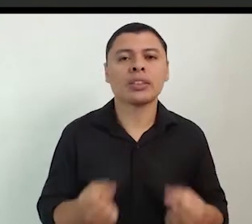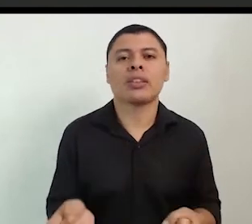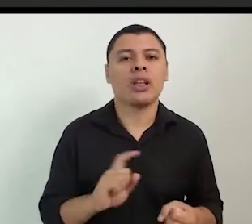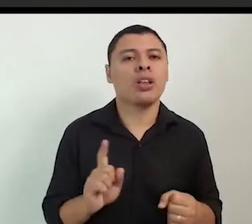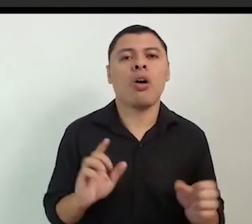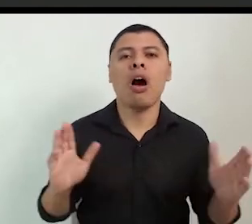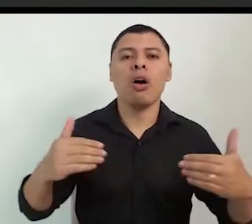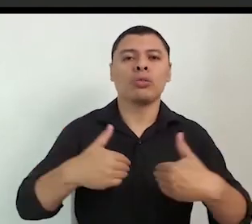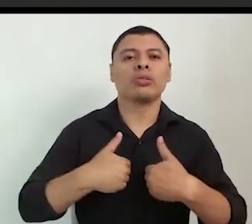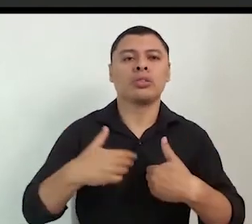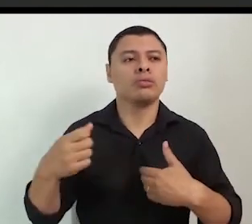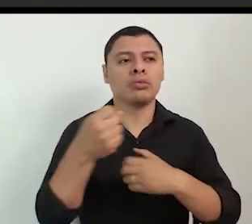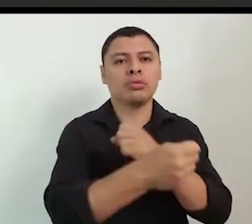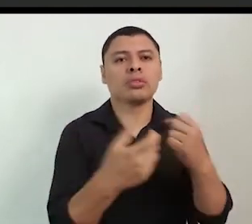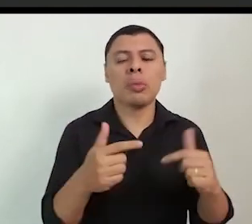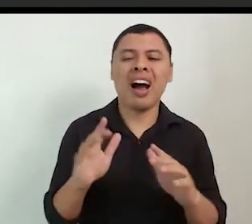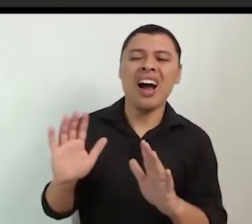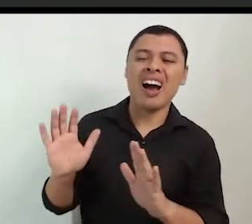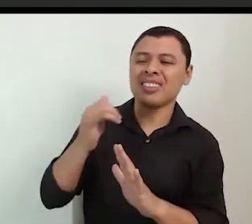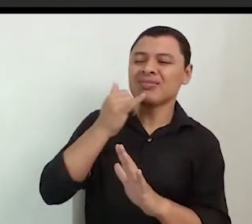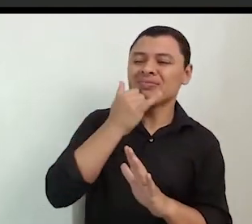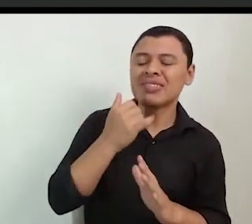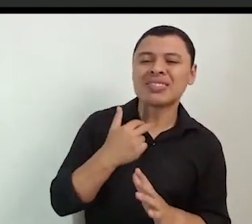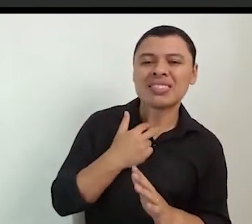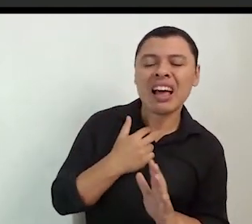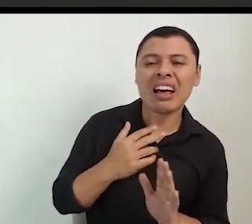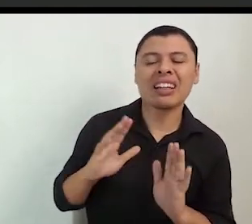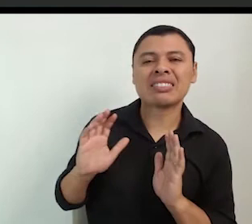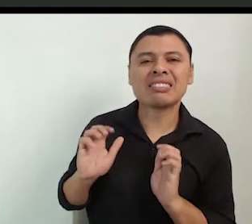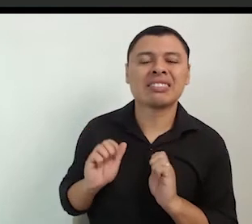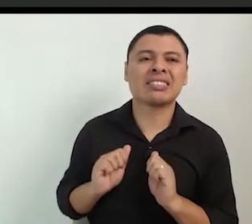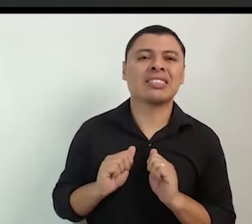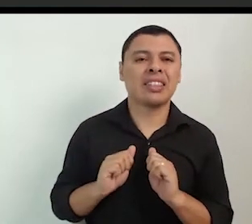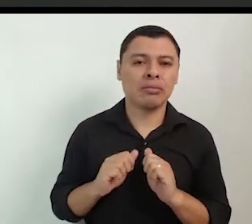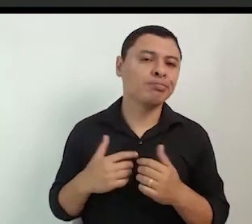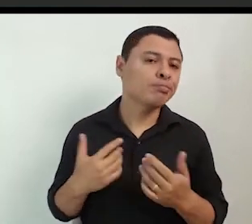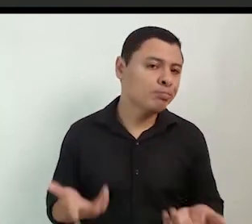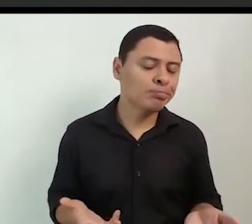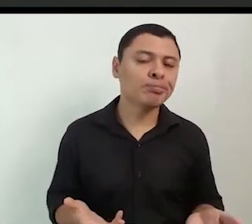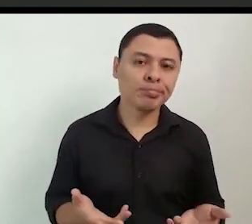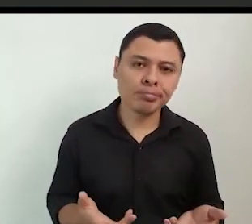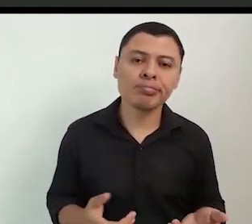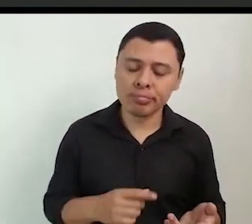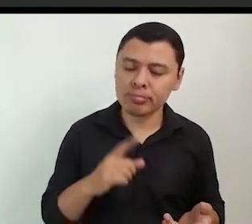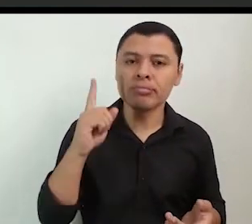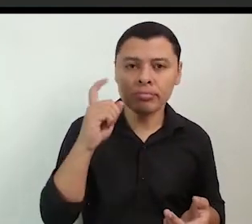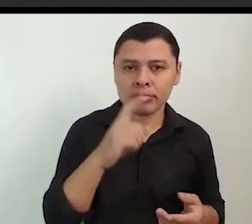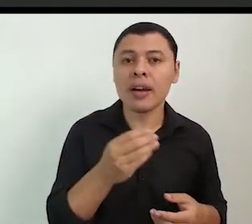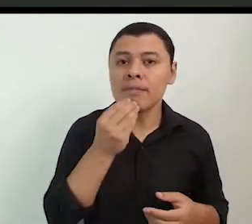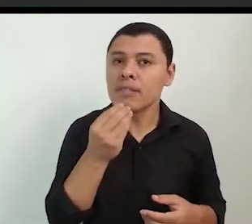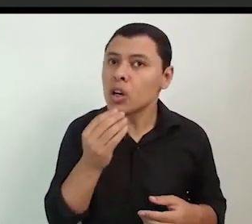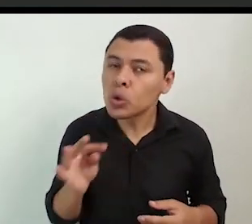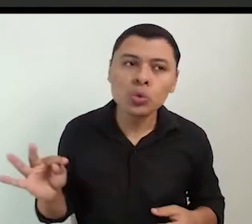e então, por não ter, a gente não ser padrão, né? e não ter toda a sociedade